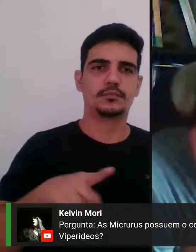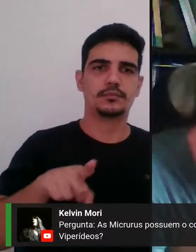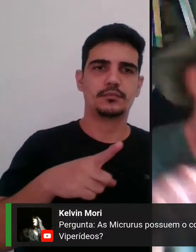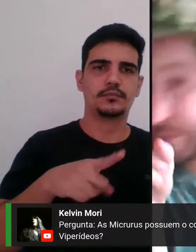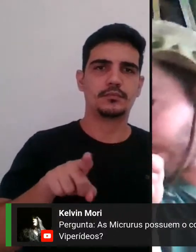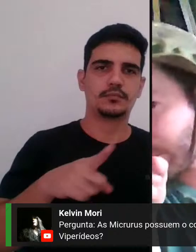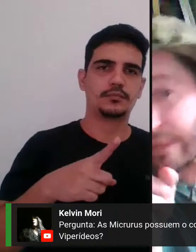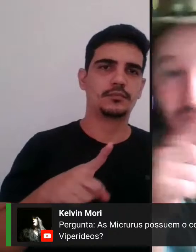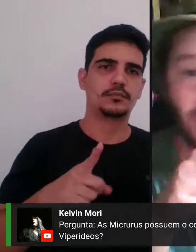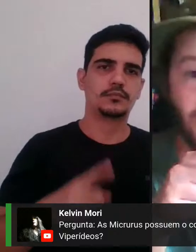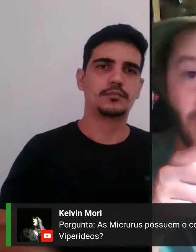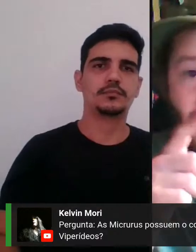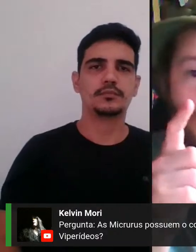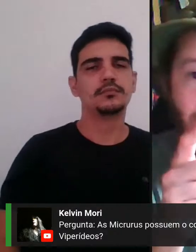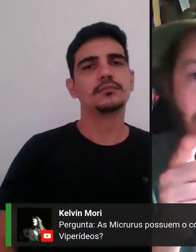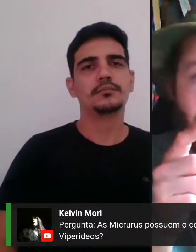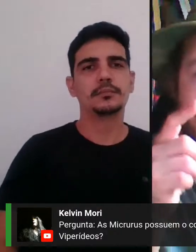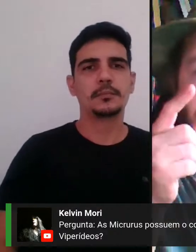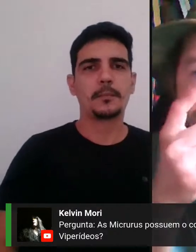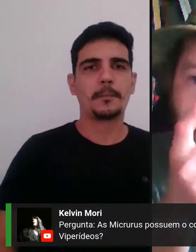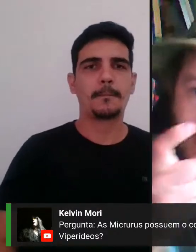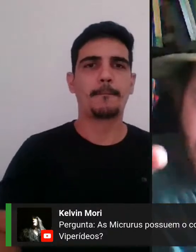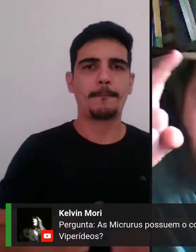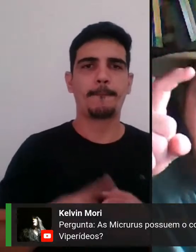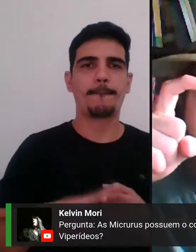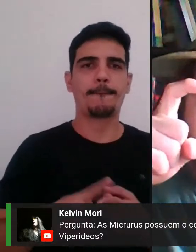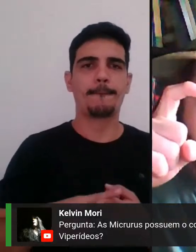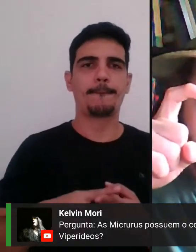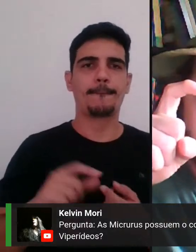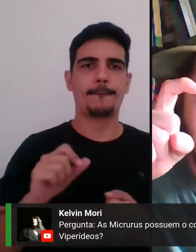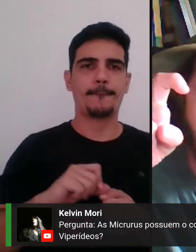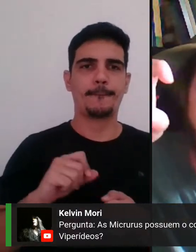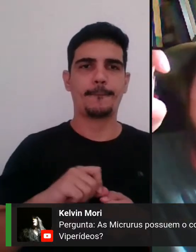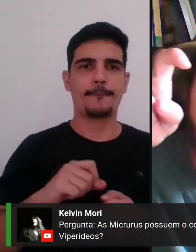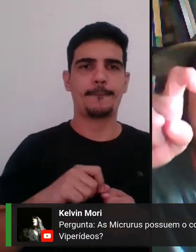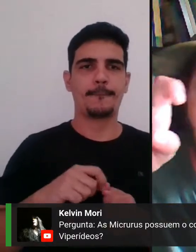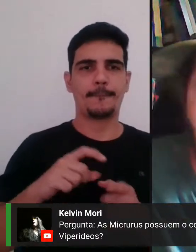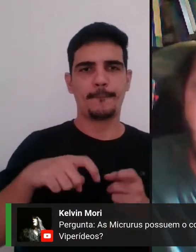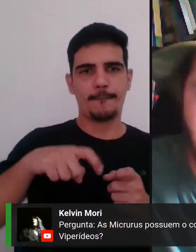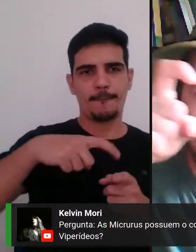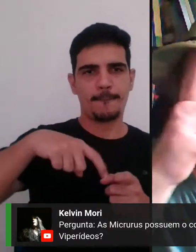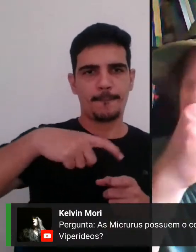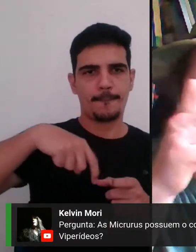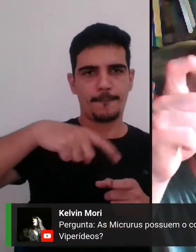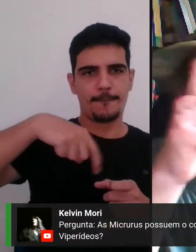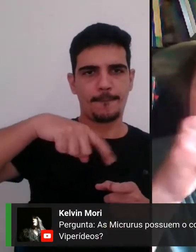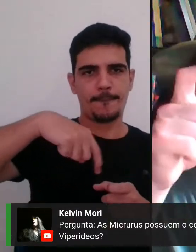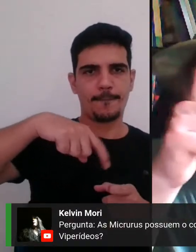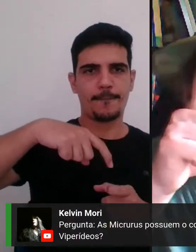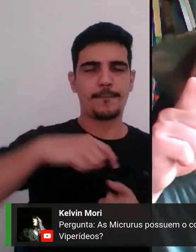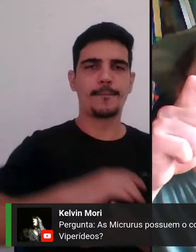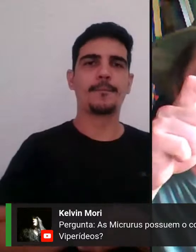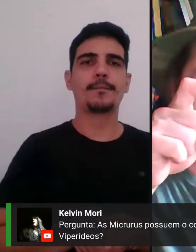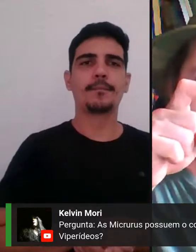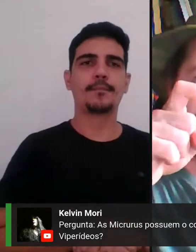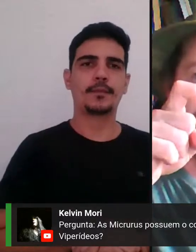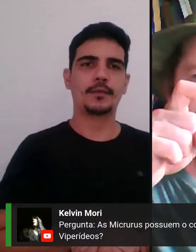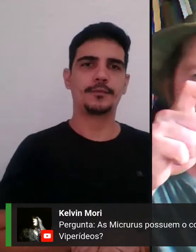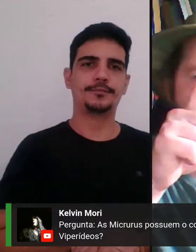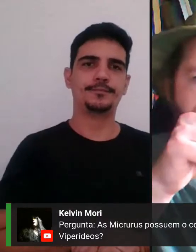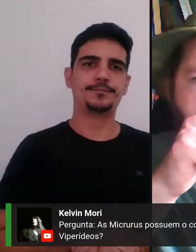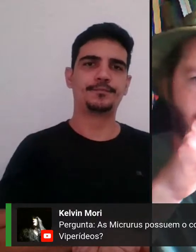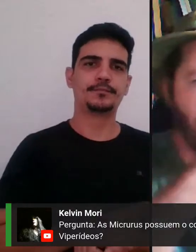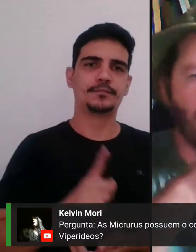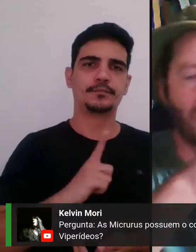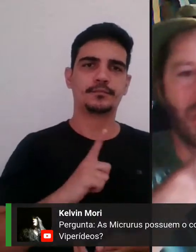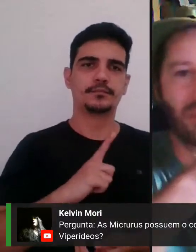rapidinho. Faz isso. Ou então as micrurus, elas enrolam a cauda e fica com a cauda levantada, mexendo a cauda assim, ó. Aí vem um